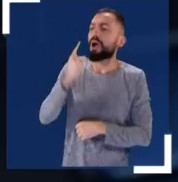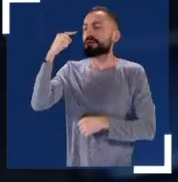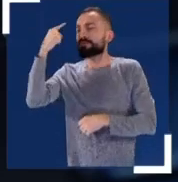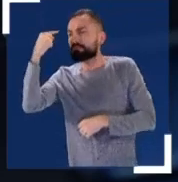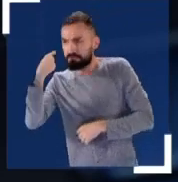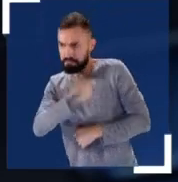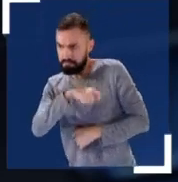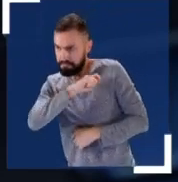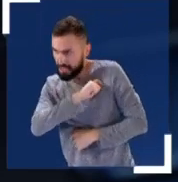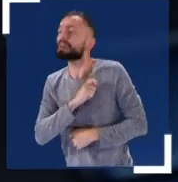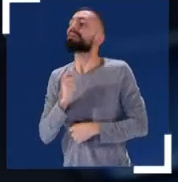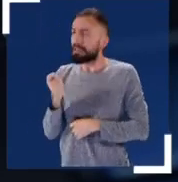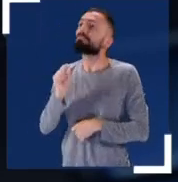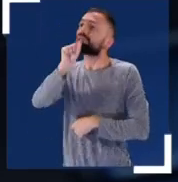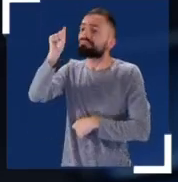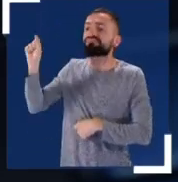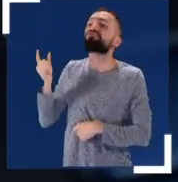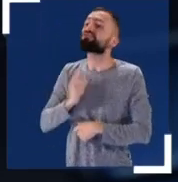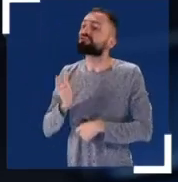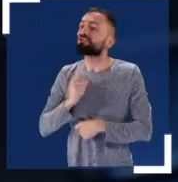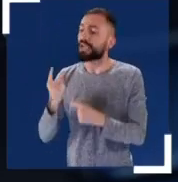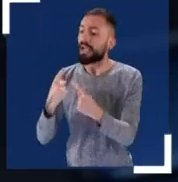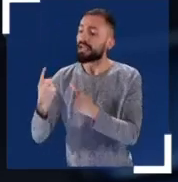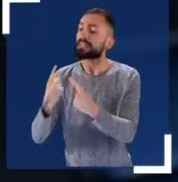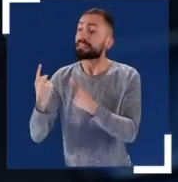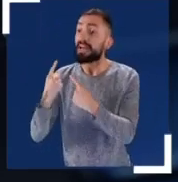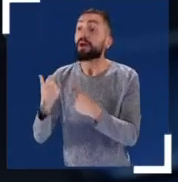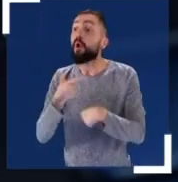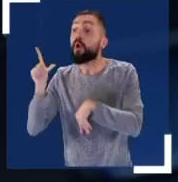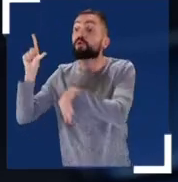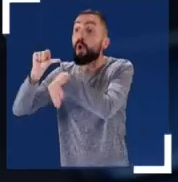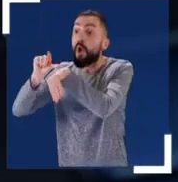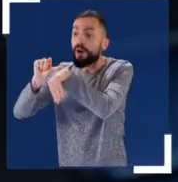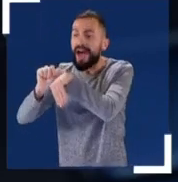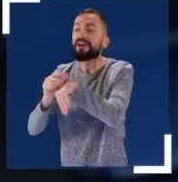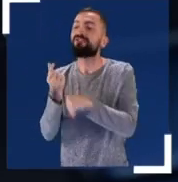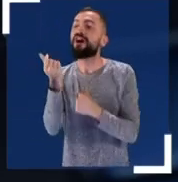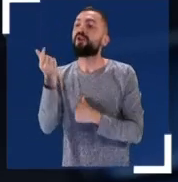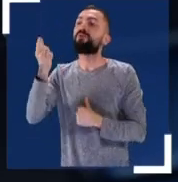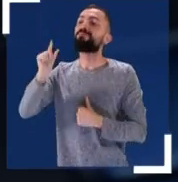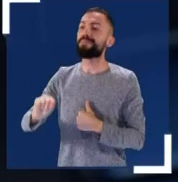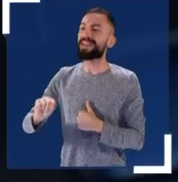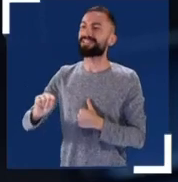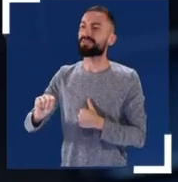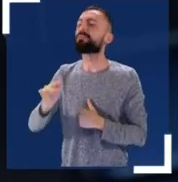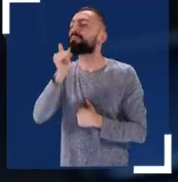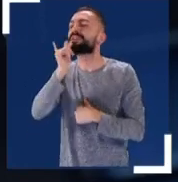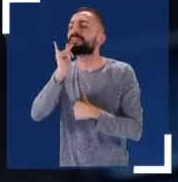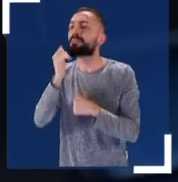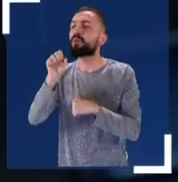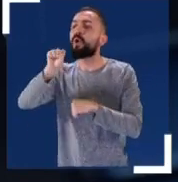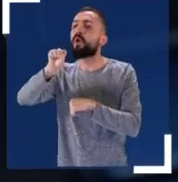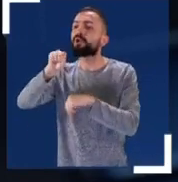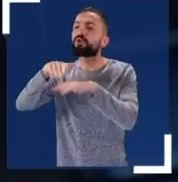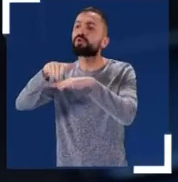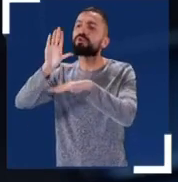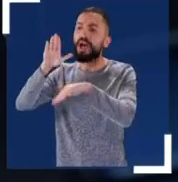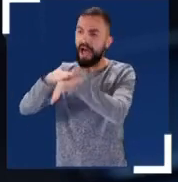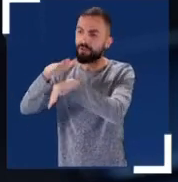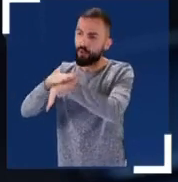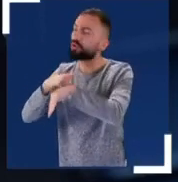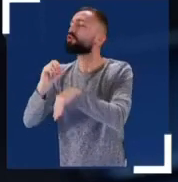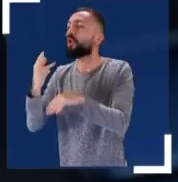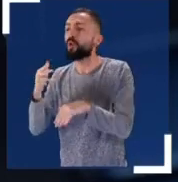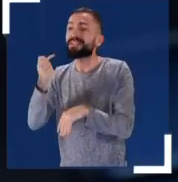utilizar a estrada pagando menos em horários alternativos. Você viaja ou usa a estrada após as 20 horas ou antes das 7 horas da